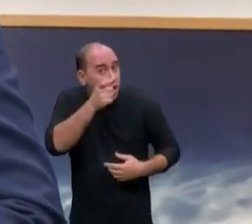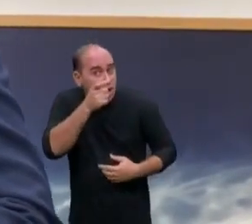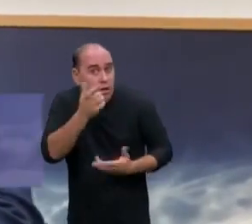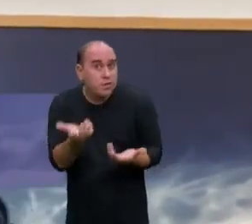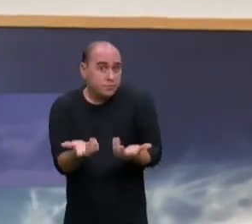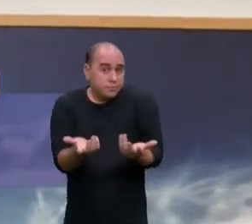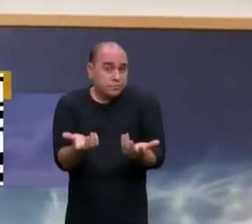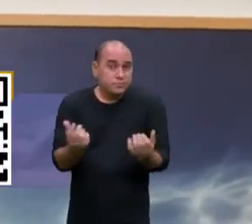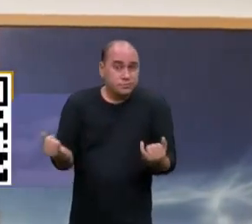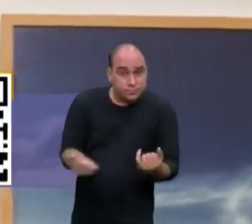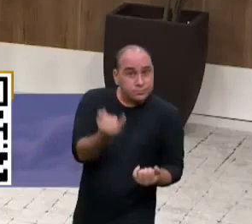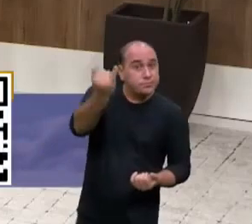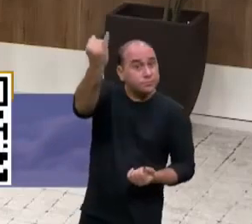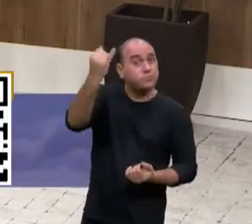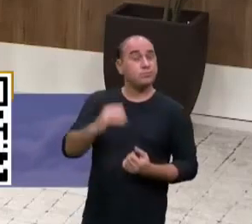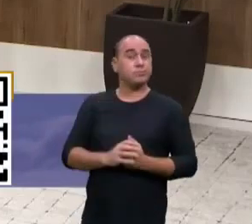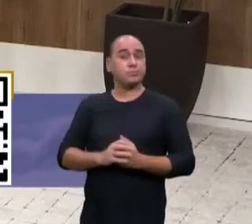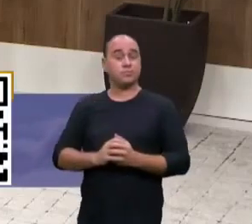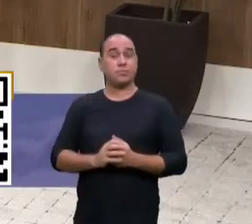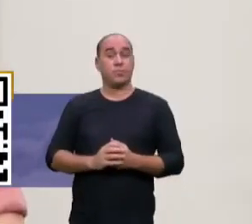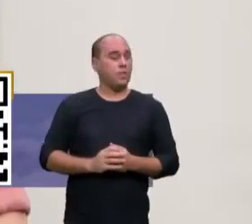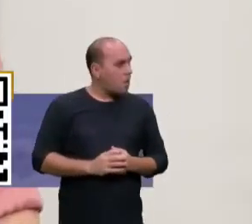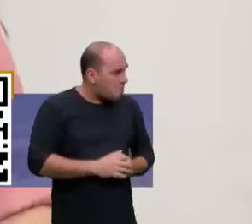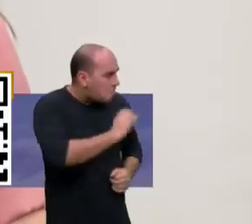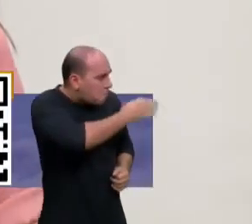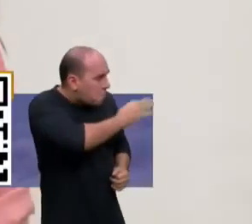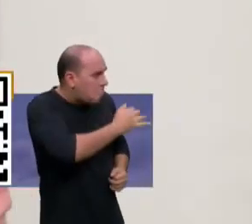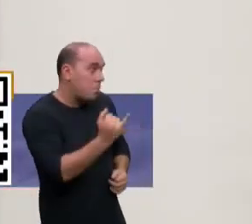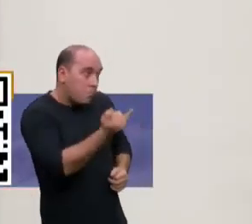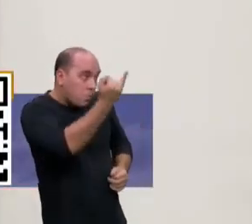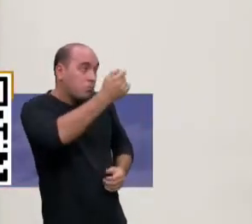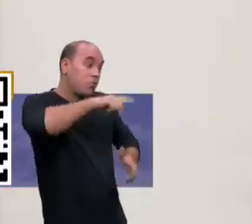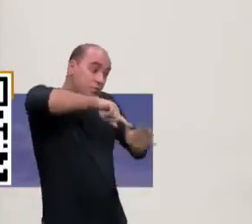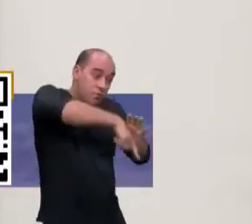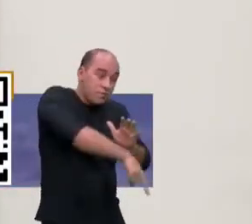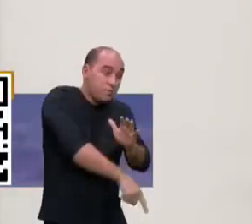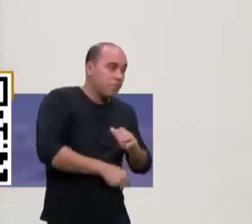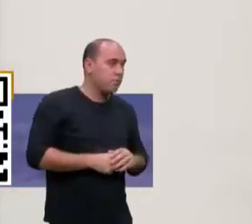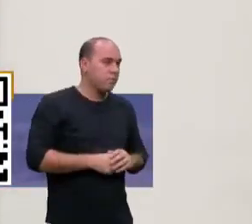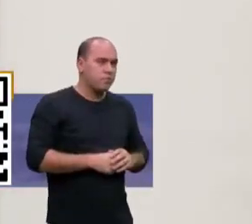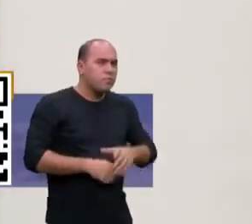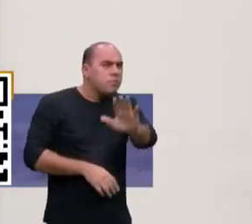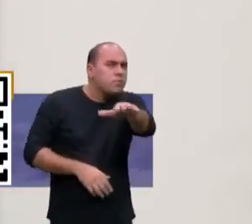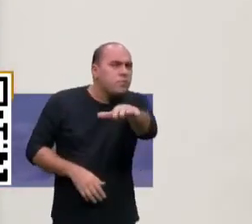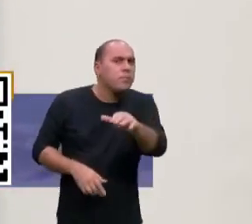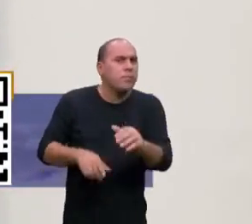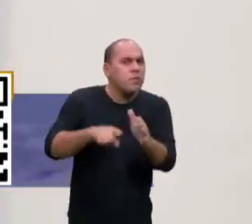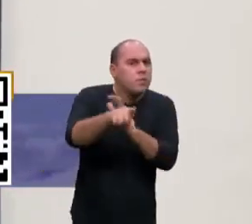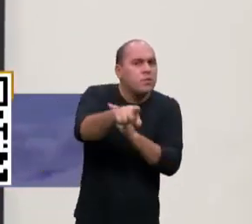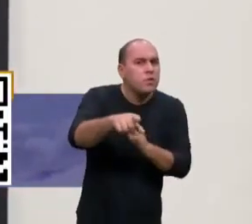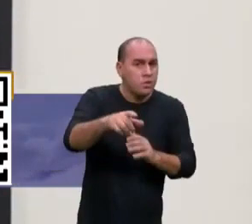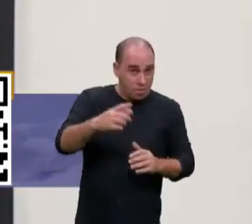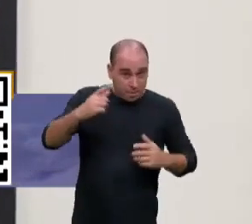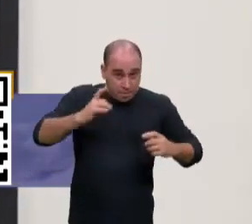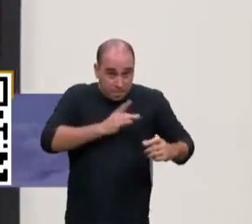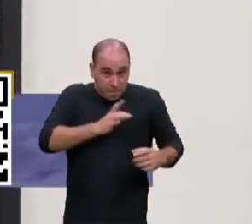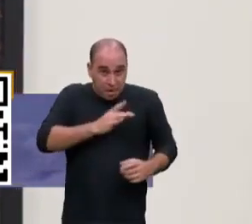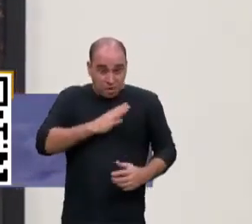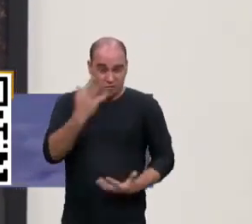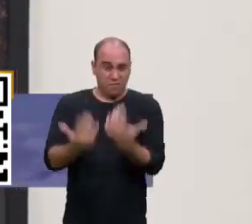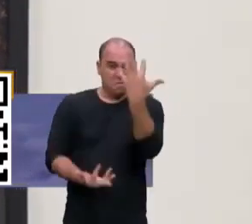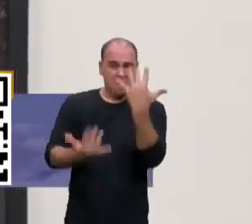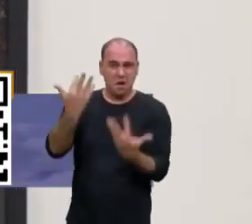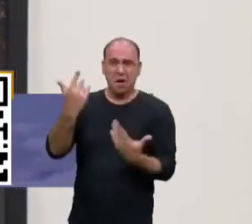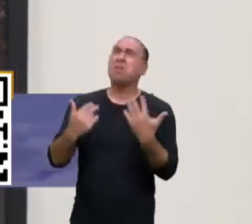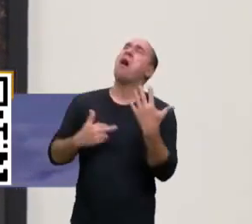tema importantíssimo dar exatamente pro Eu também vou sair de casa tenho medo do inferno acredita que existem